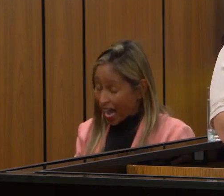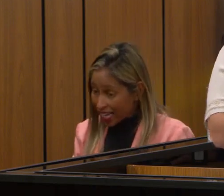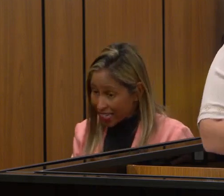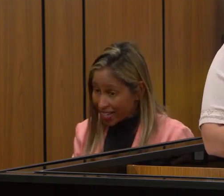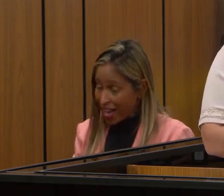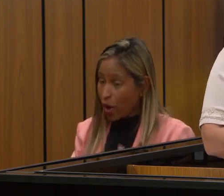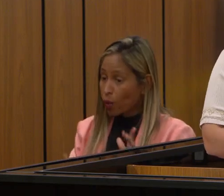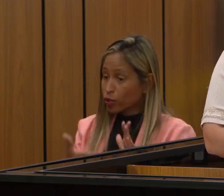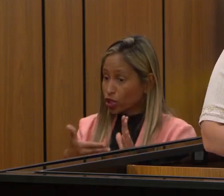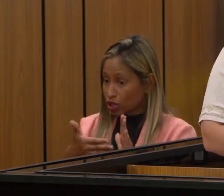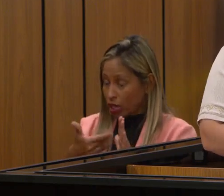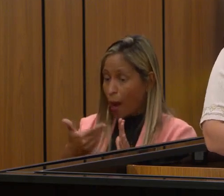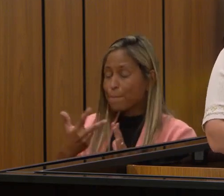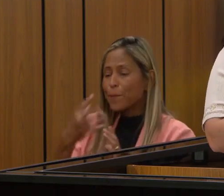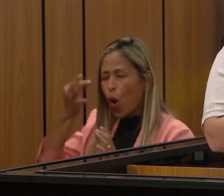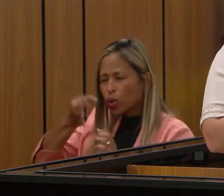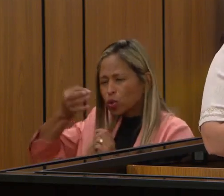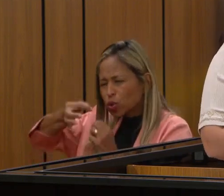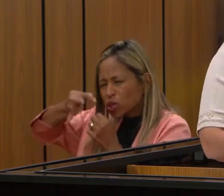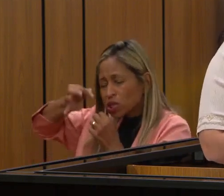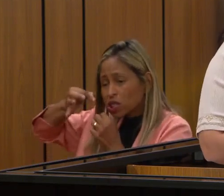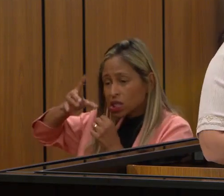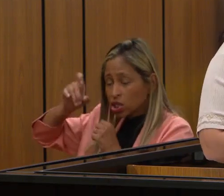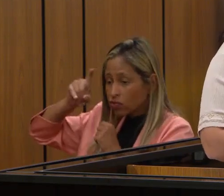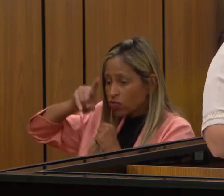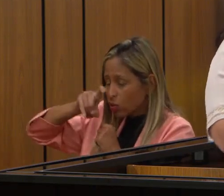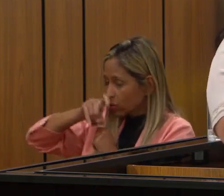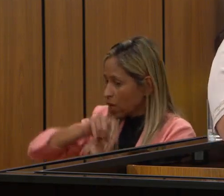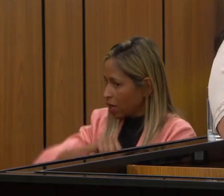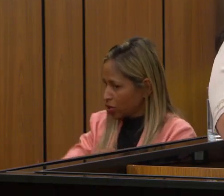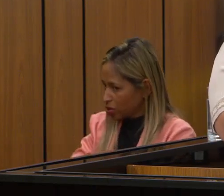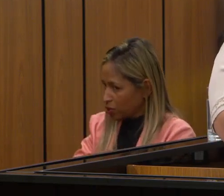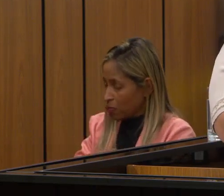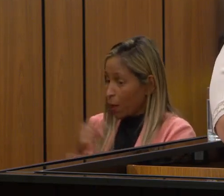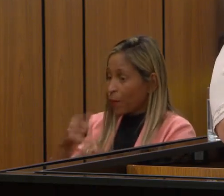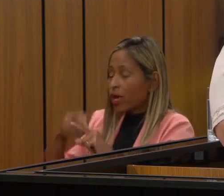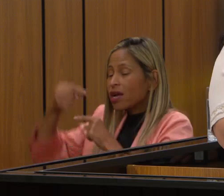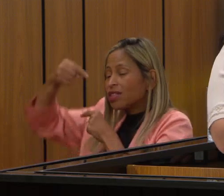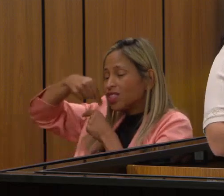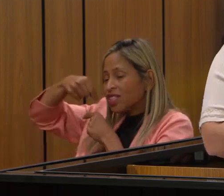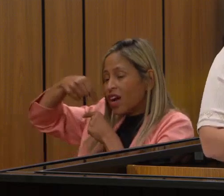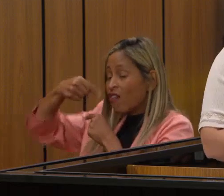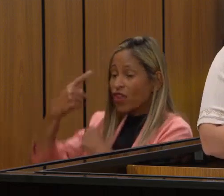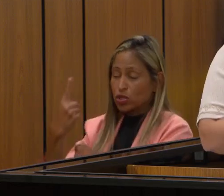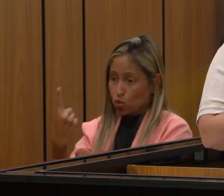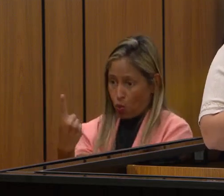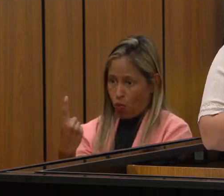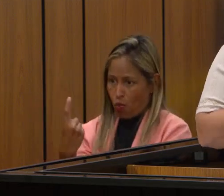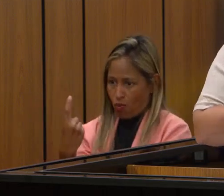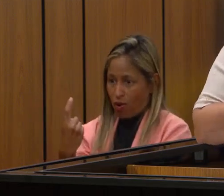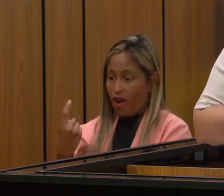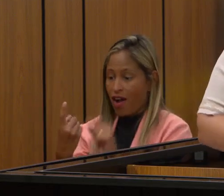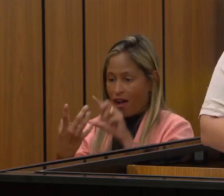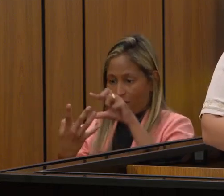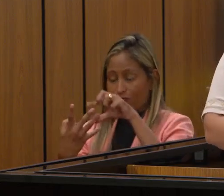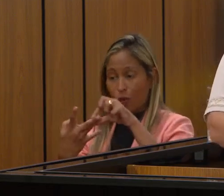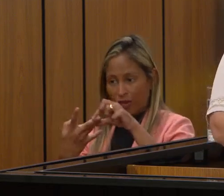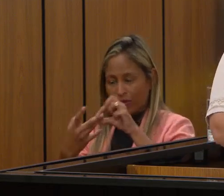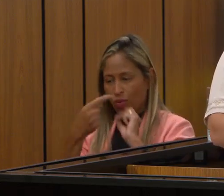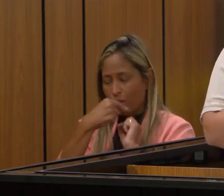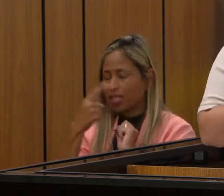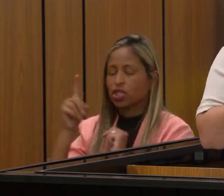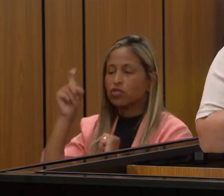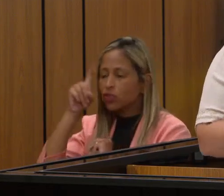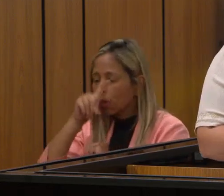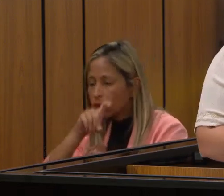tirar os pontos foi mal dificuldade né daquele que eu fiz que fez só um aí foi maior dificuldade